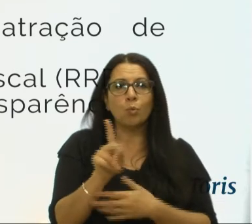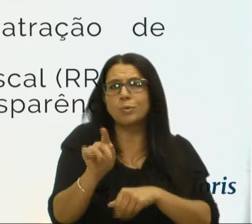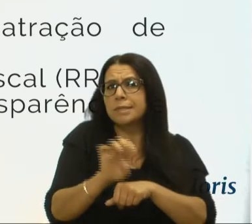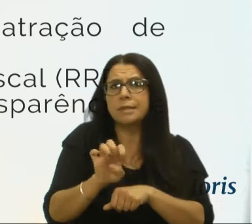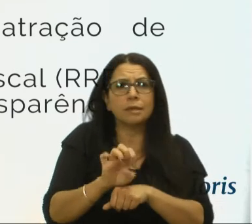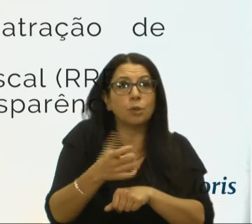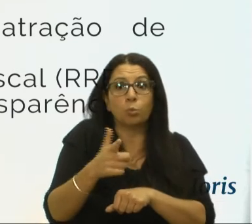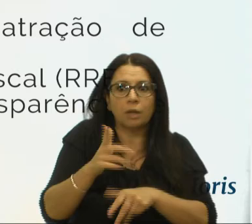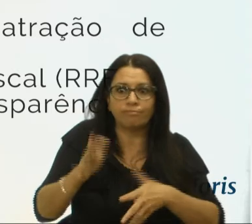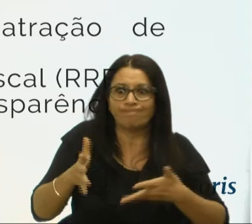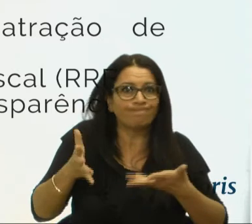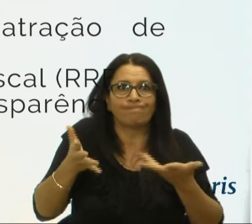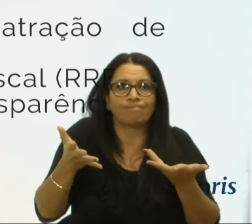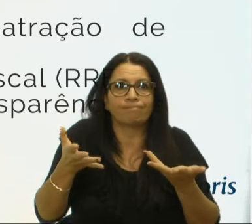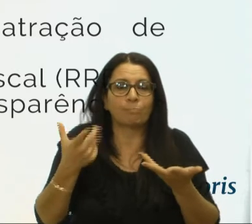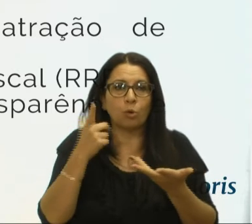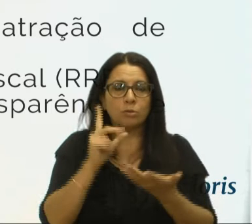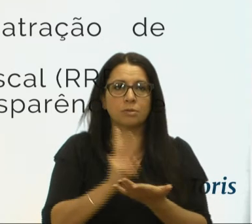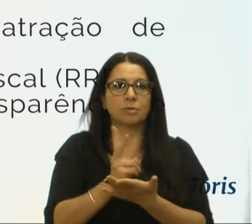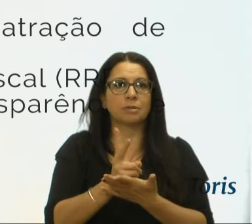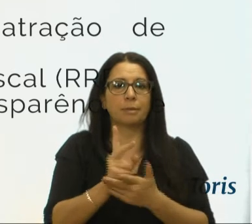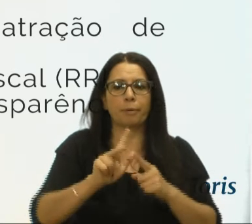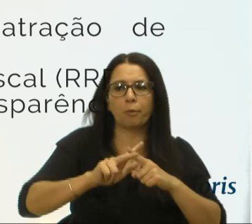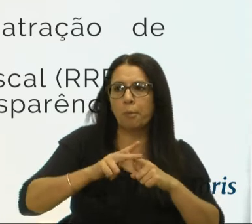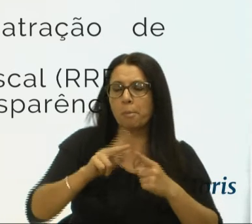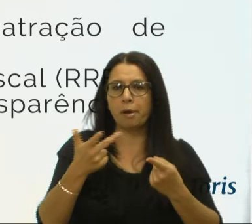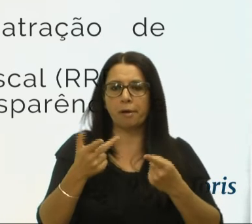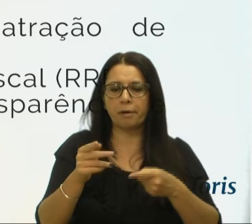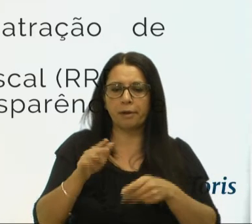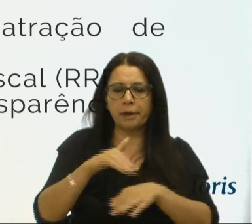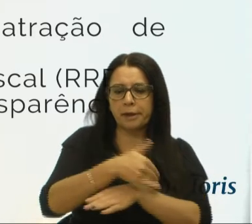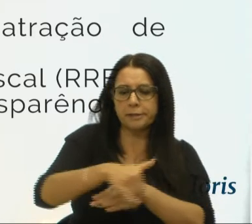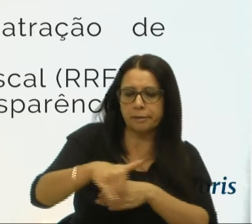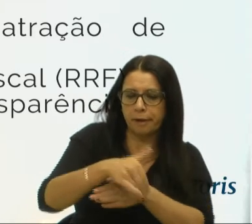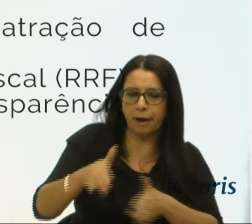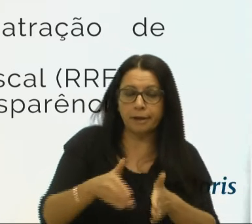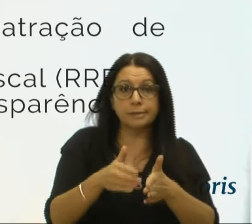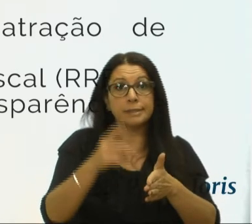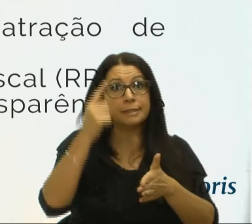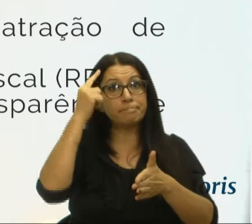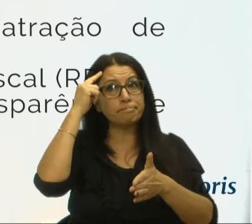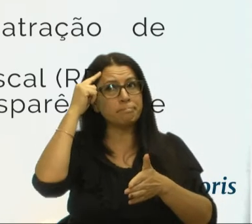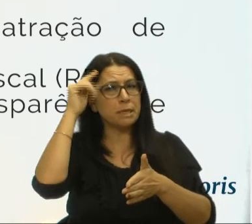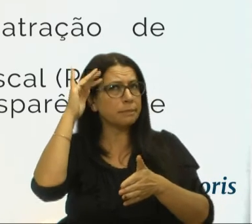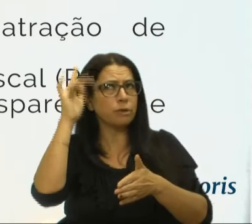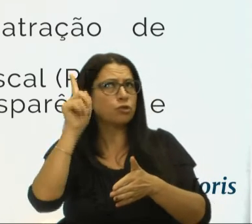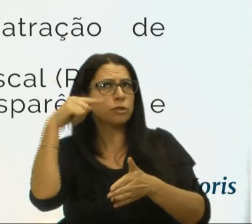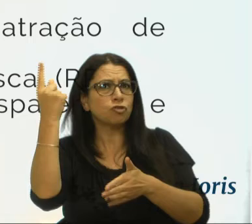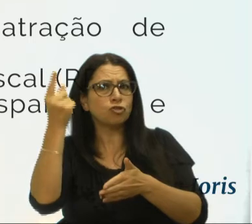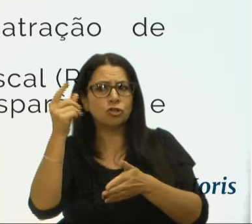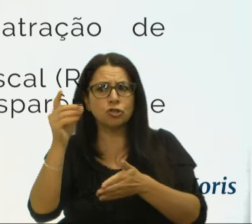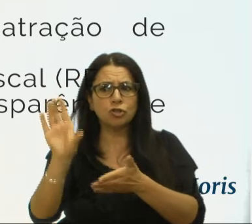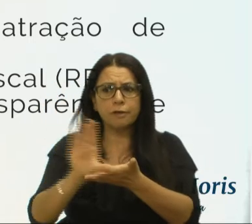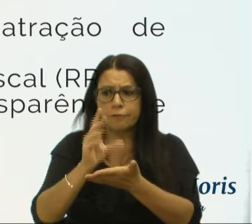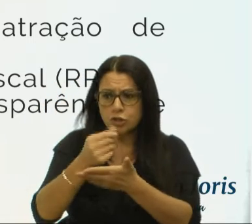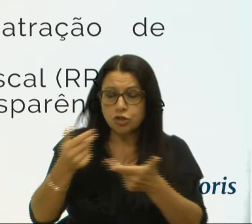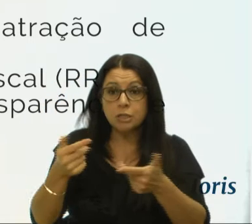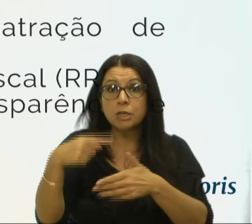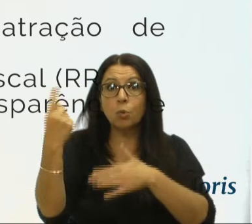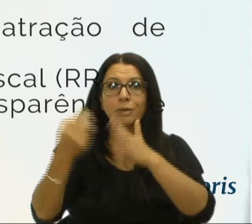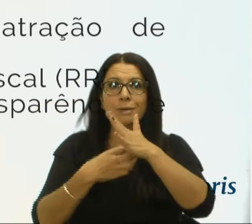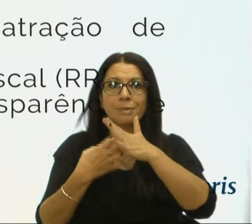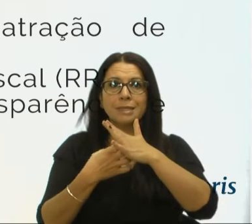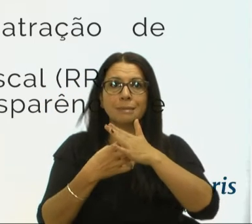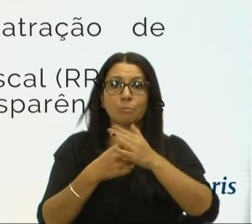tem fôlego para fazer nem o conserto de estradas, imagina de investir nessas empresas para que elas possam ter